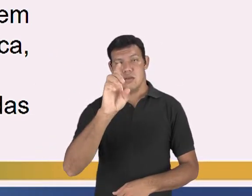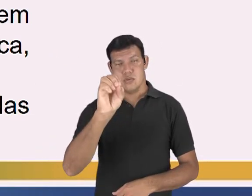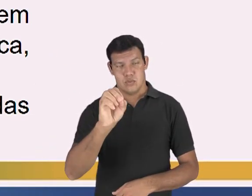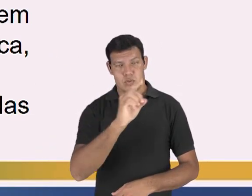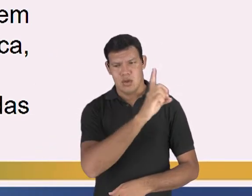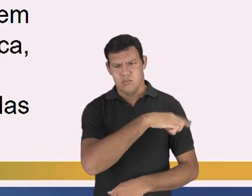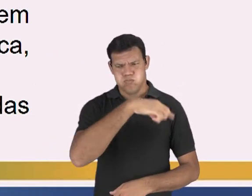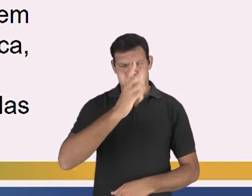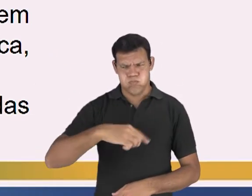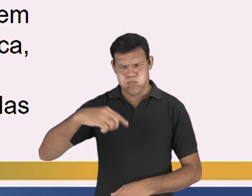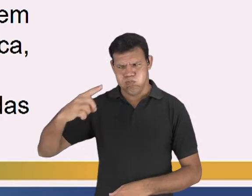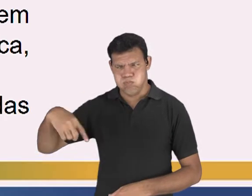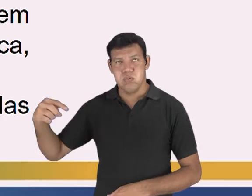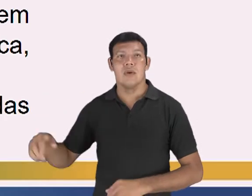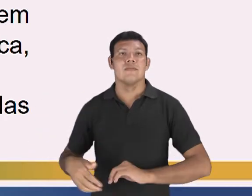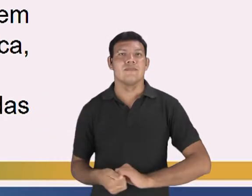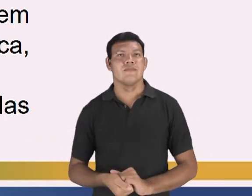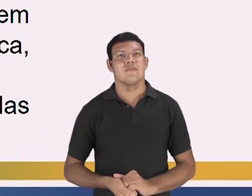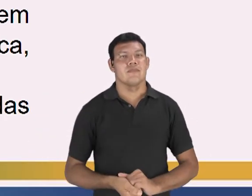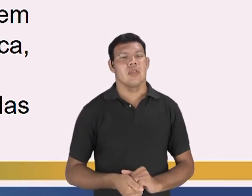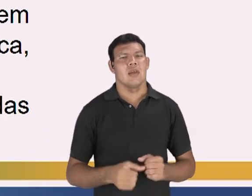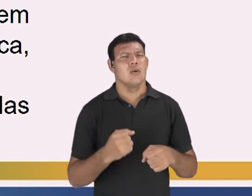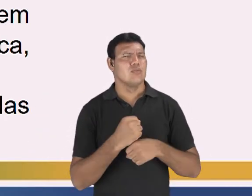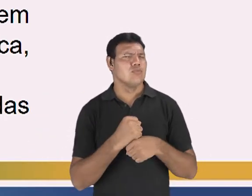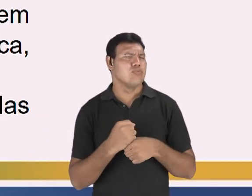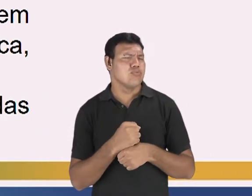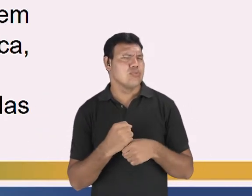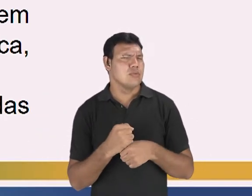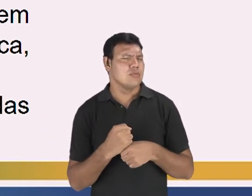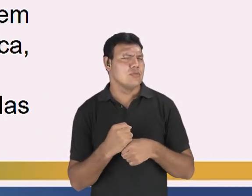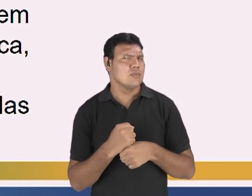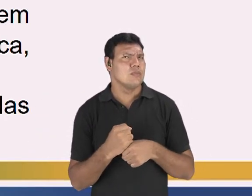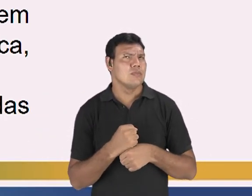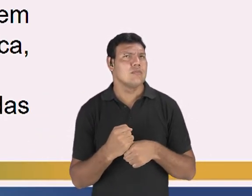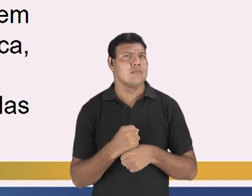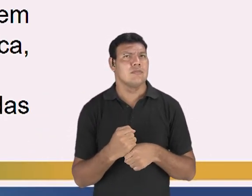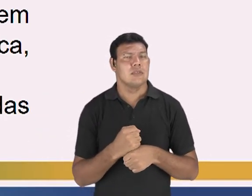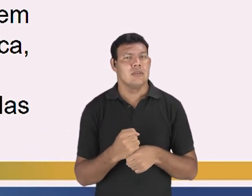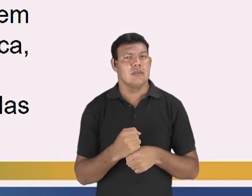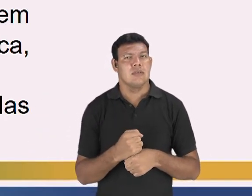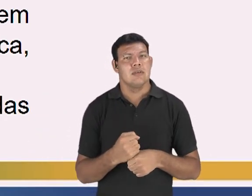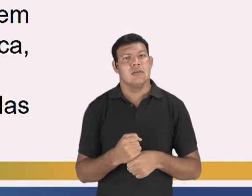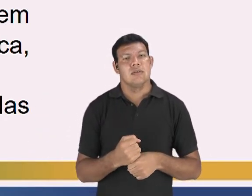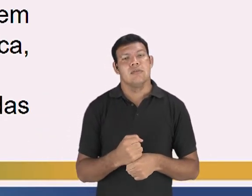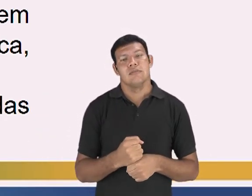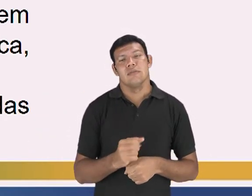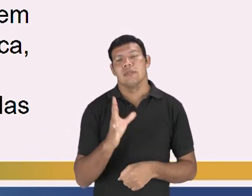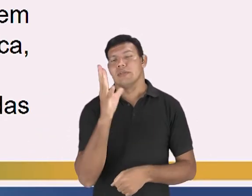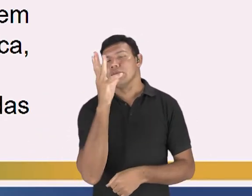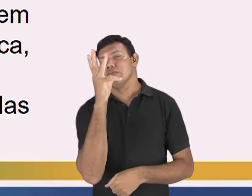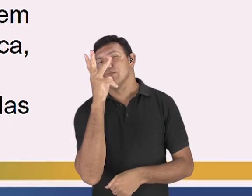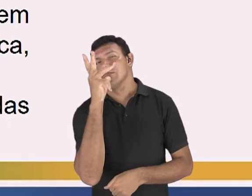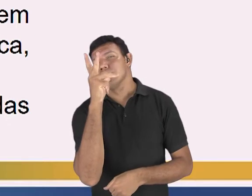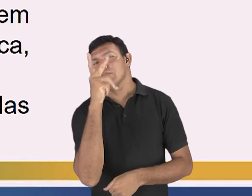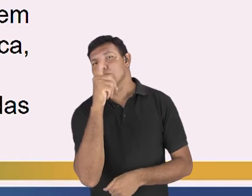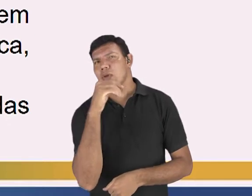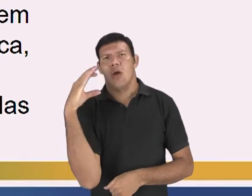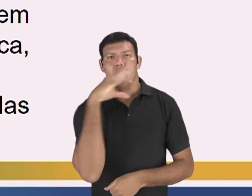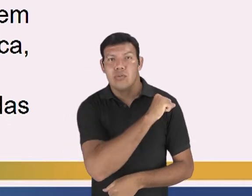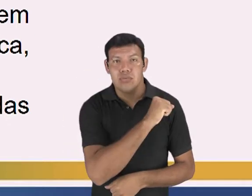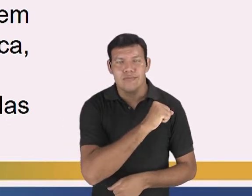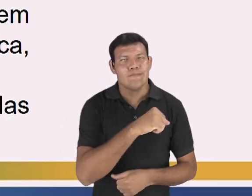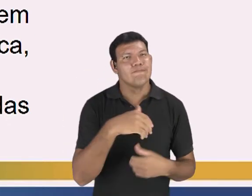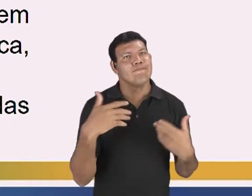nome diz, né? Quanto dura o meu som. Eu tenho sons mais longos e sons mais curtos.